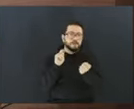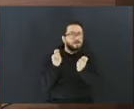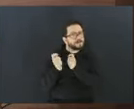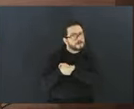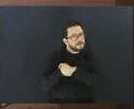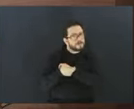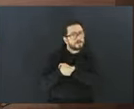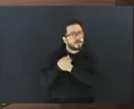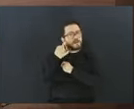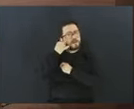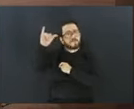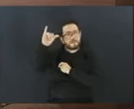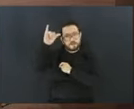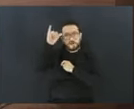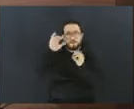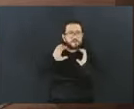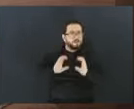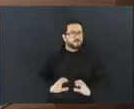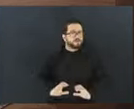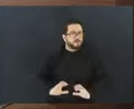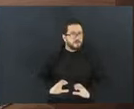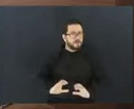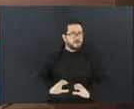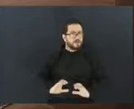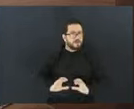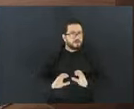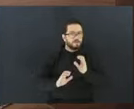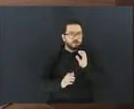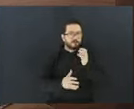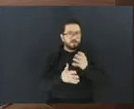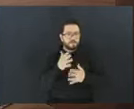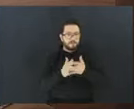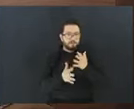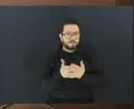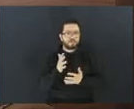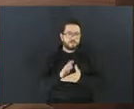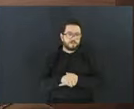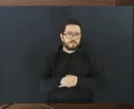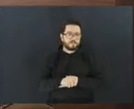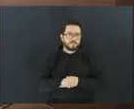o cidadão, para que vocês cheguem no tempo que vocês têm e chegam nas ocorrências.